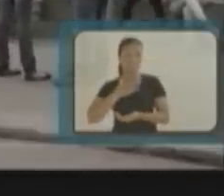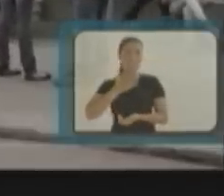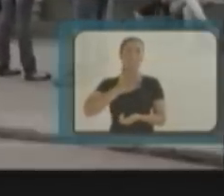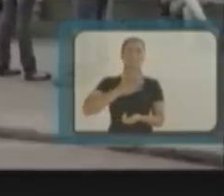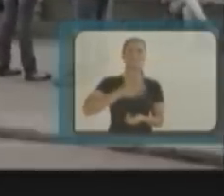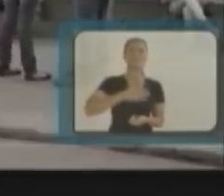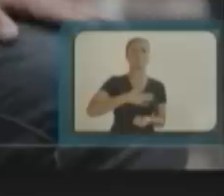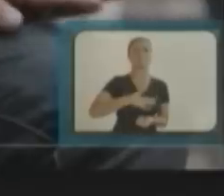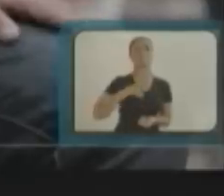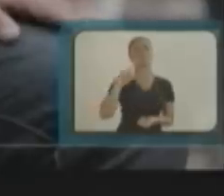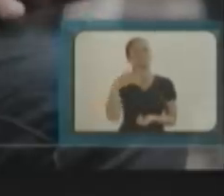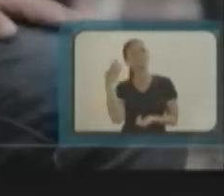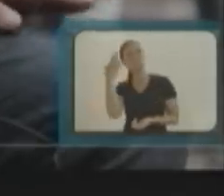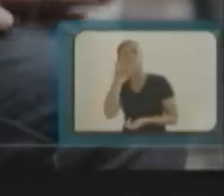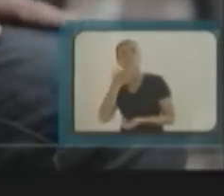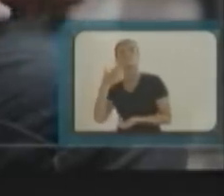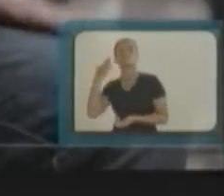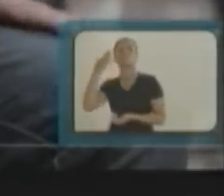calma